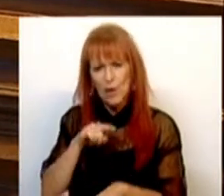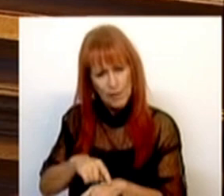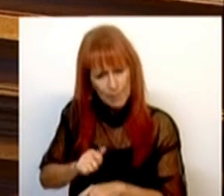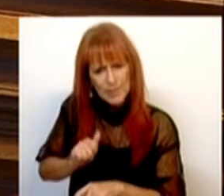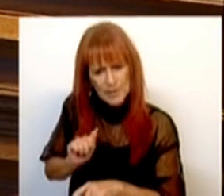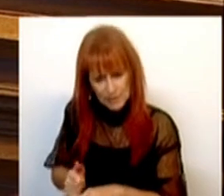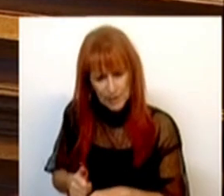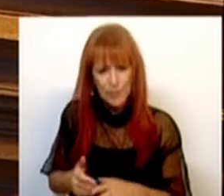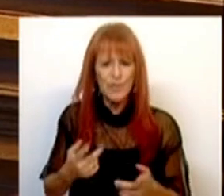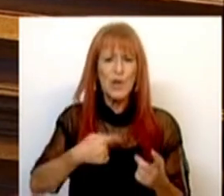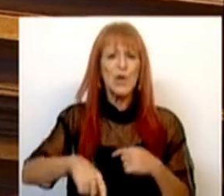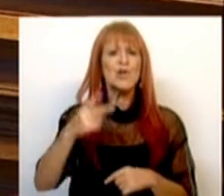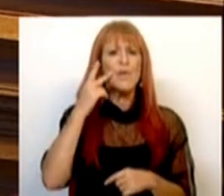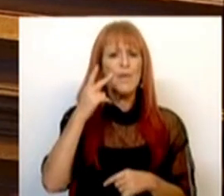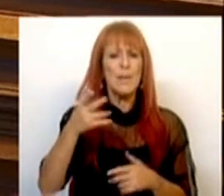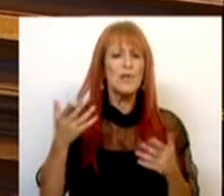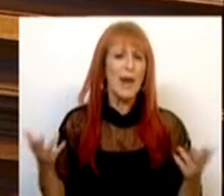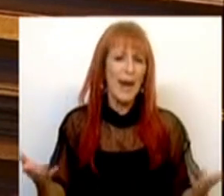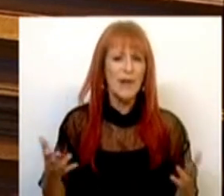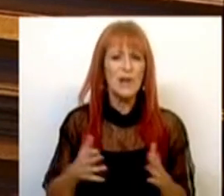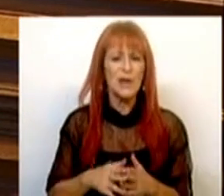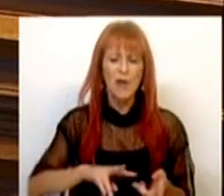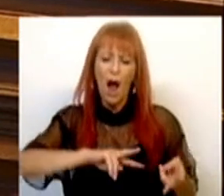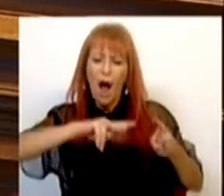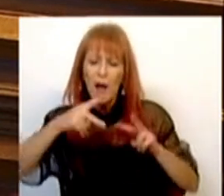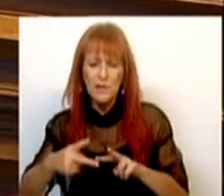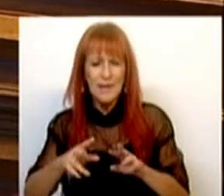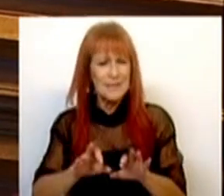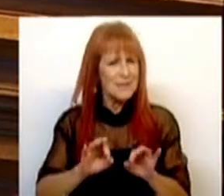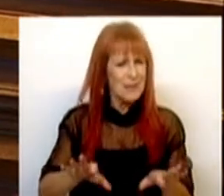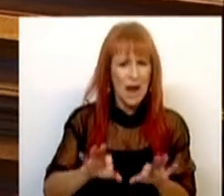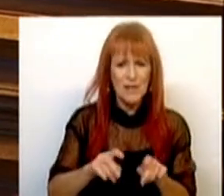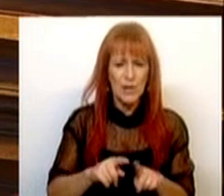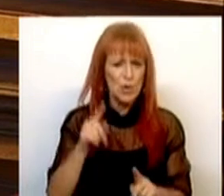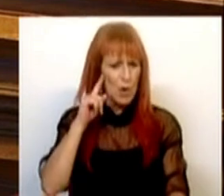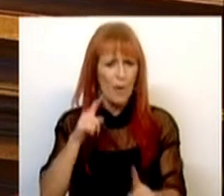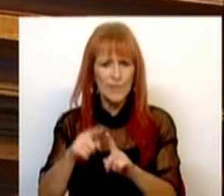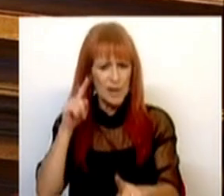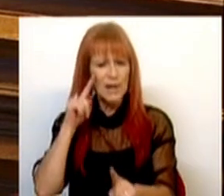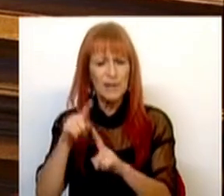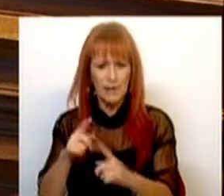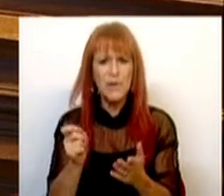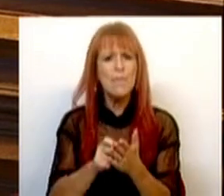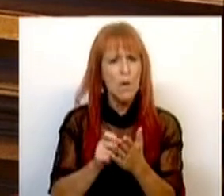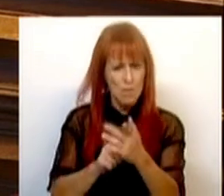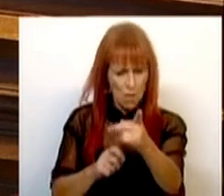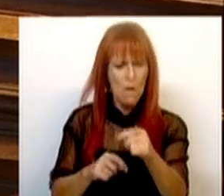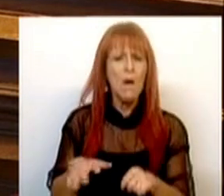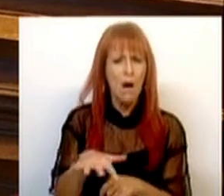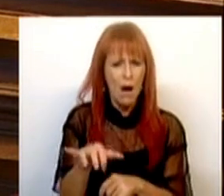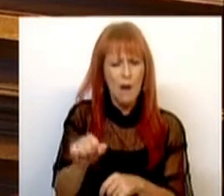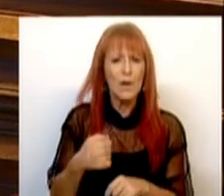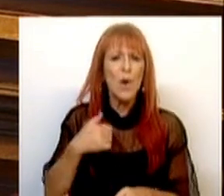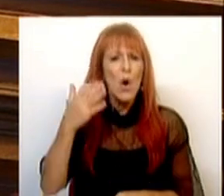tempo oportuno. E nós vimos que esta alteração vai ao encontro destes objetivos e queremos registar esta dimensão